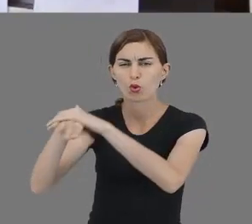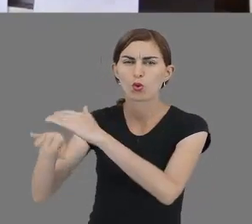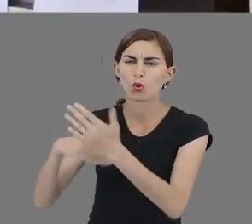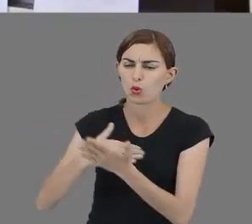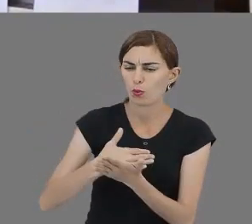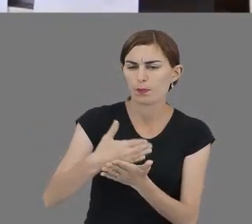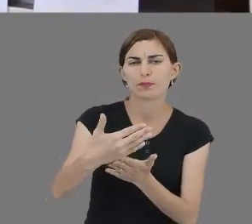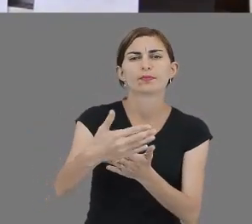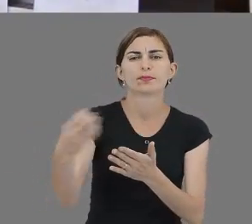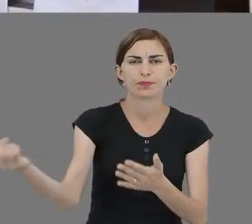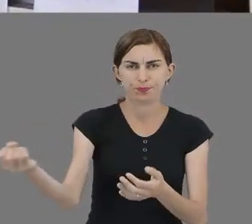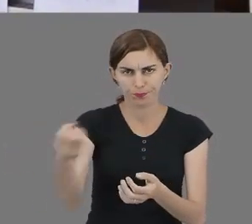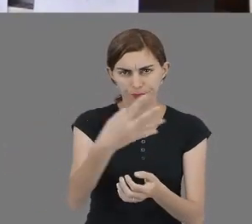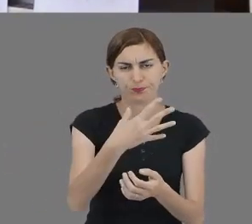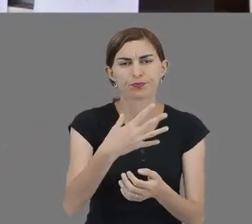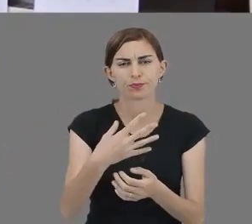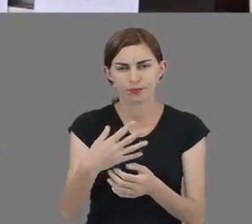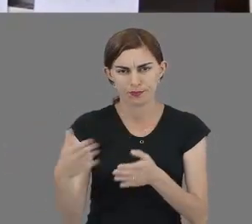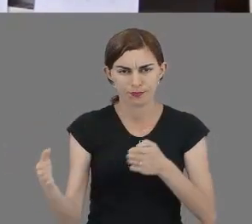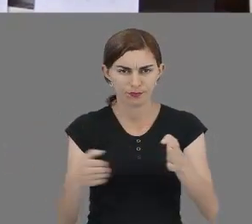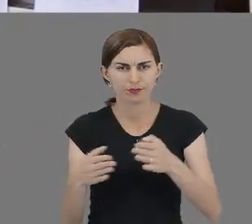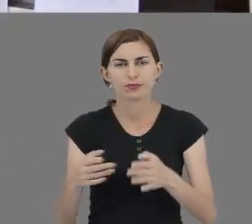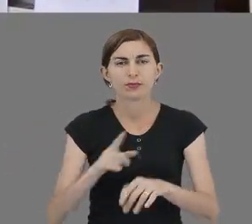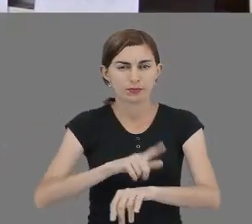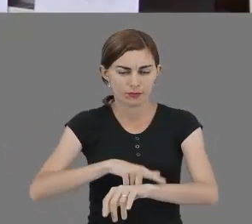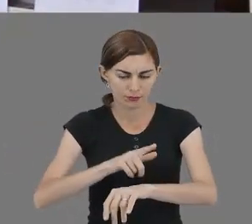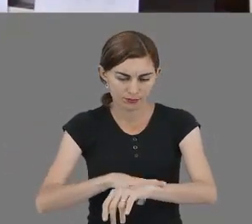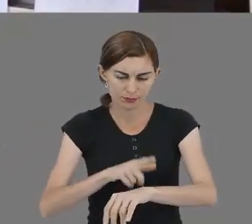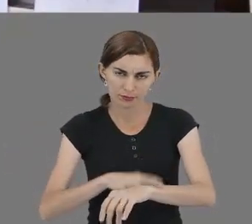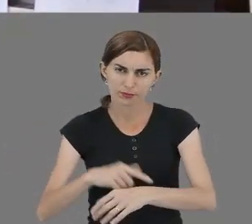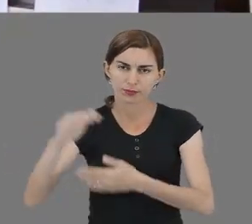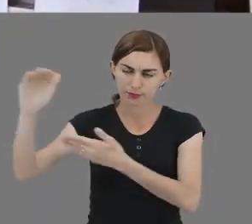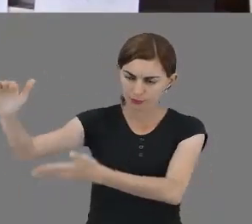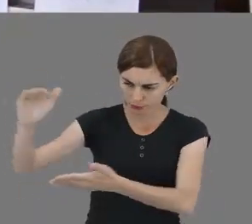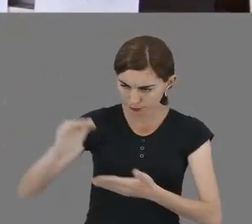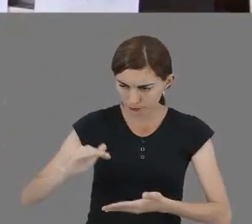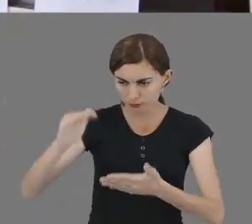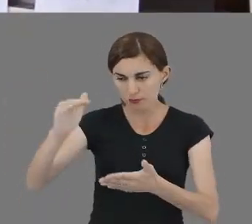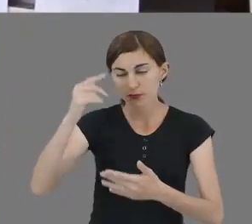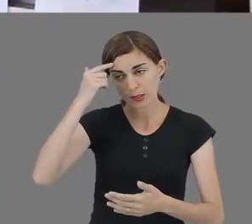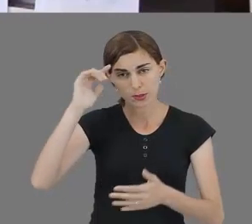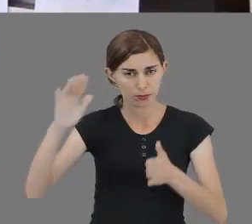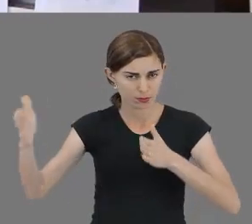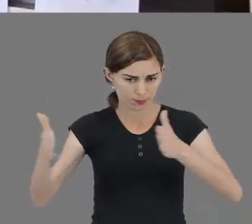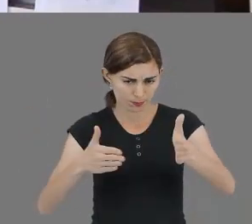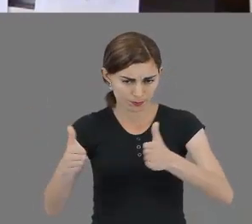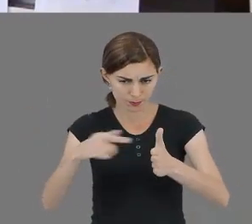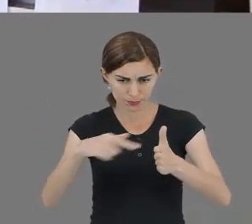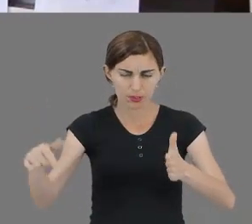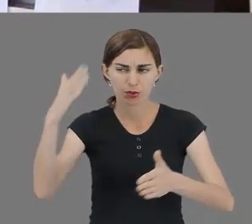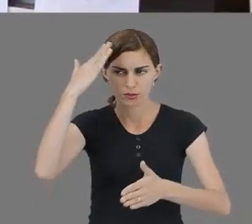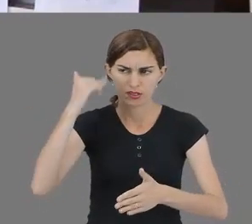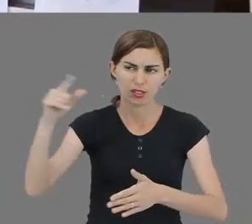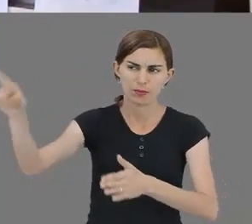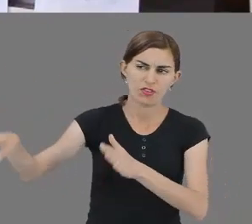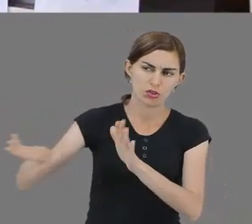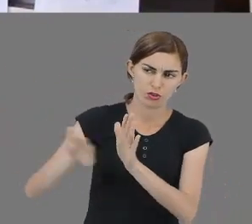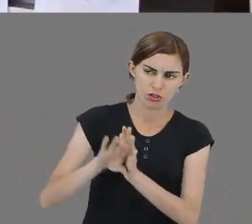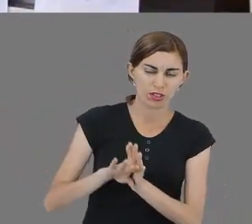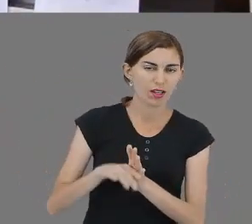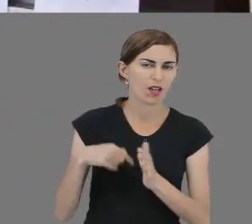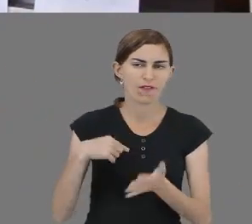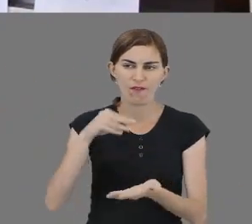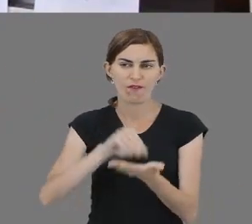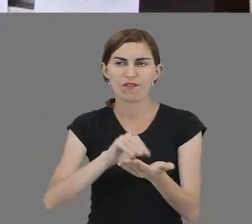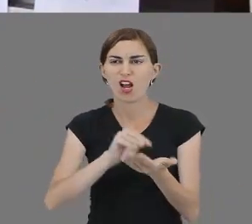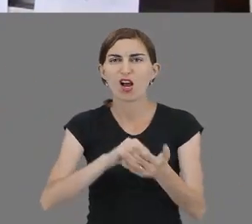novo pedido de compra, levando em consideração o seu tempo de ressuprimento. Você já tem em mente esse período, então você não vai